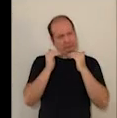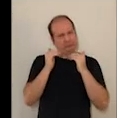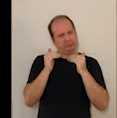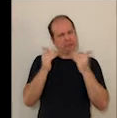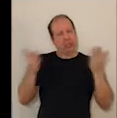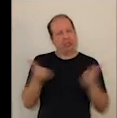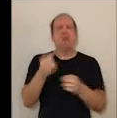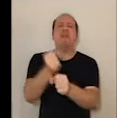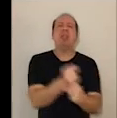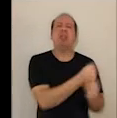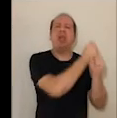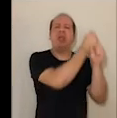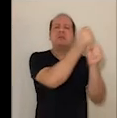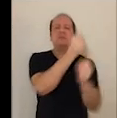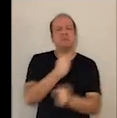Veneza.